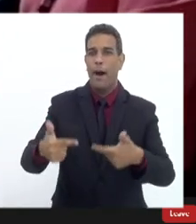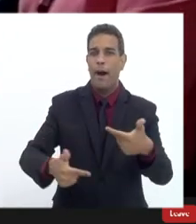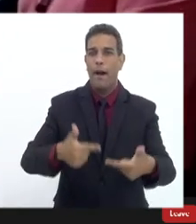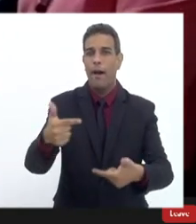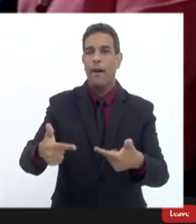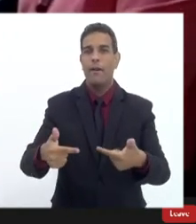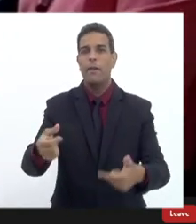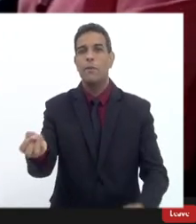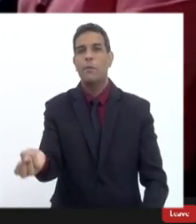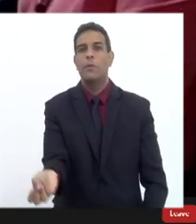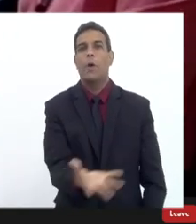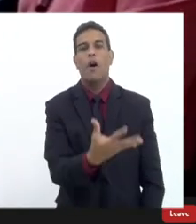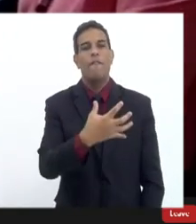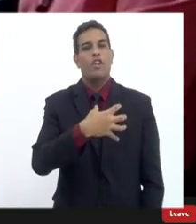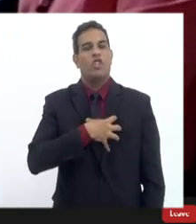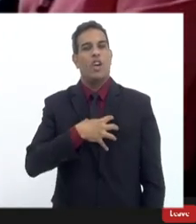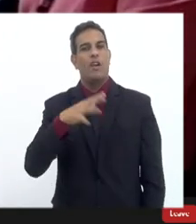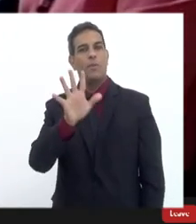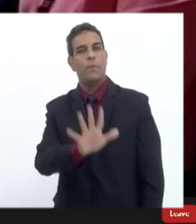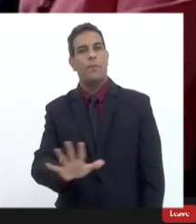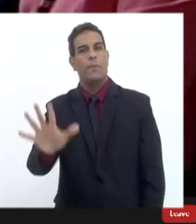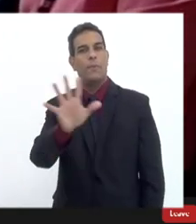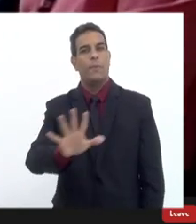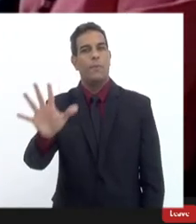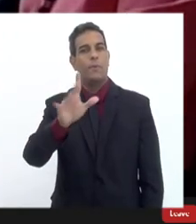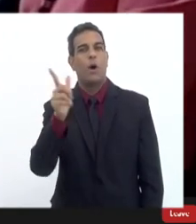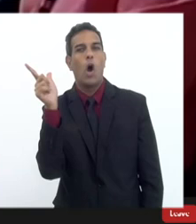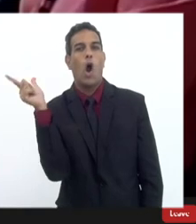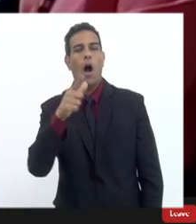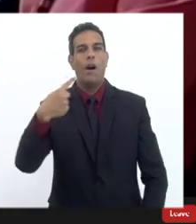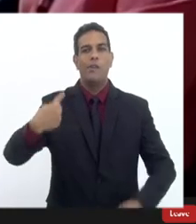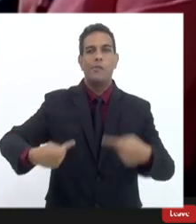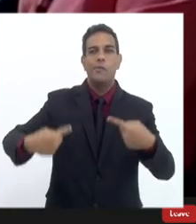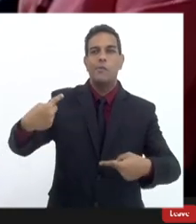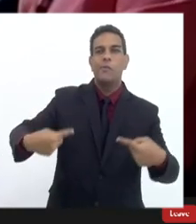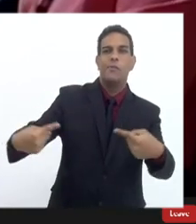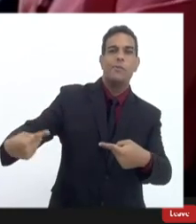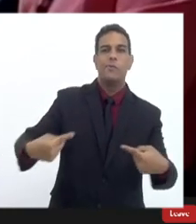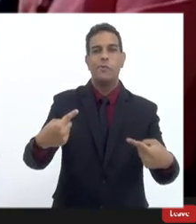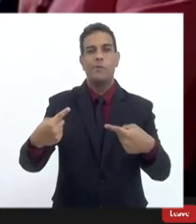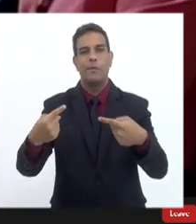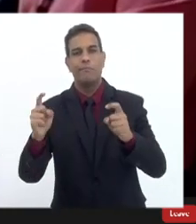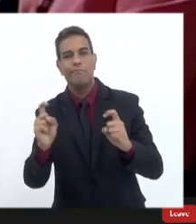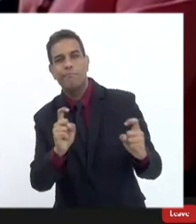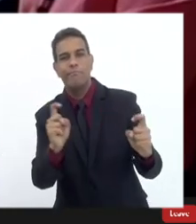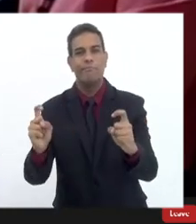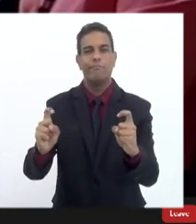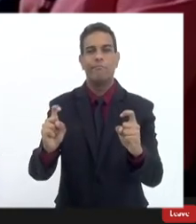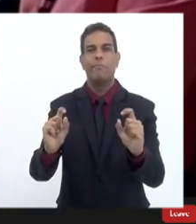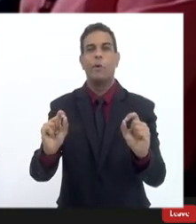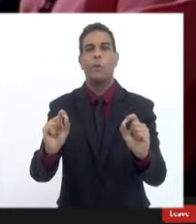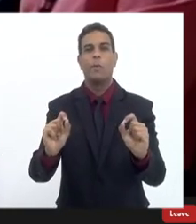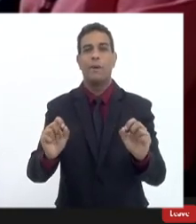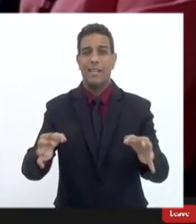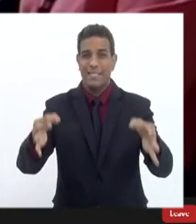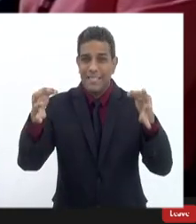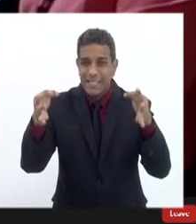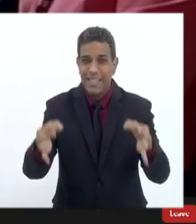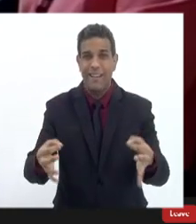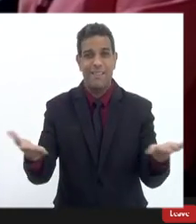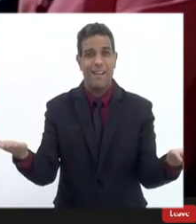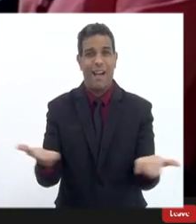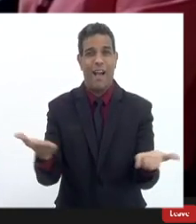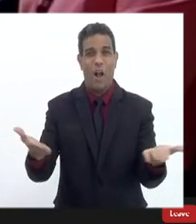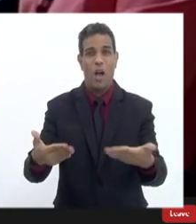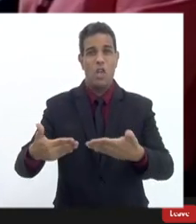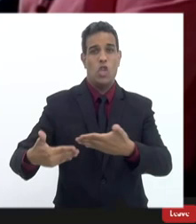nova modelagem onde a gente consiga alcançar a plenitude, o ideal nesse momento